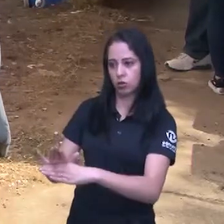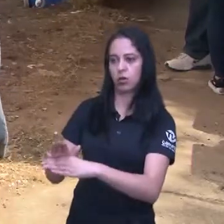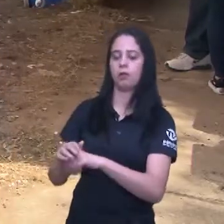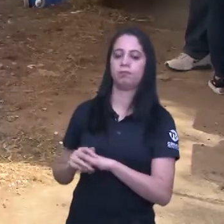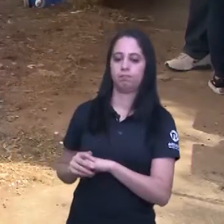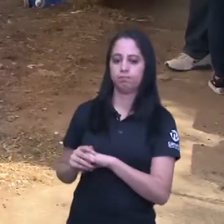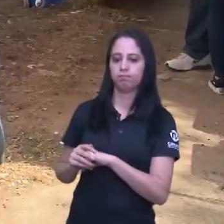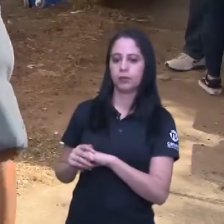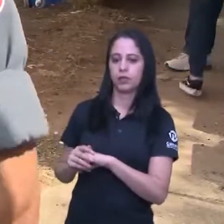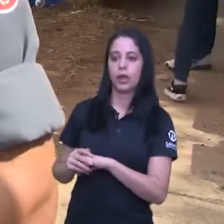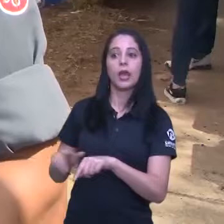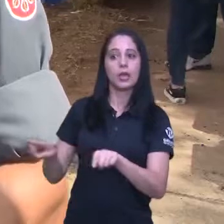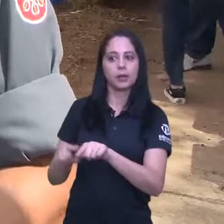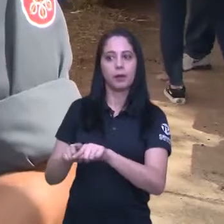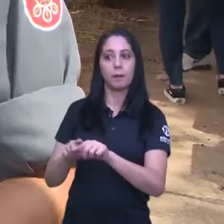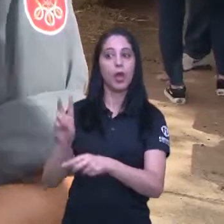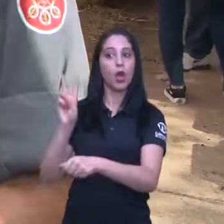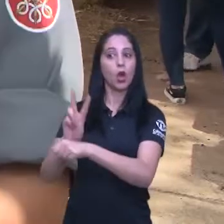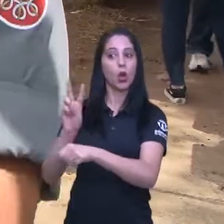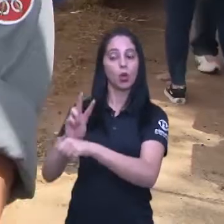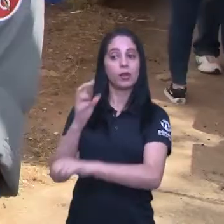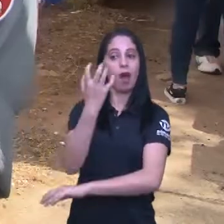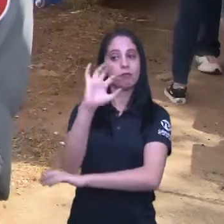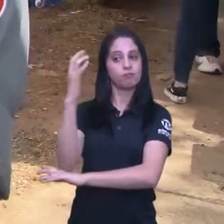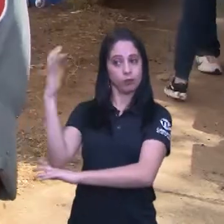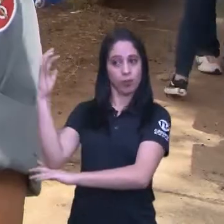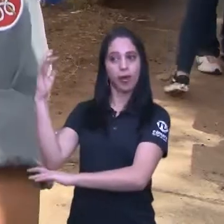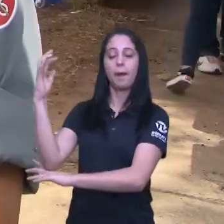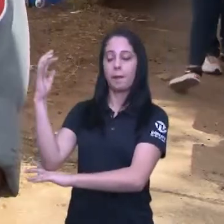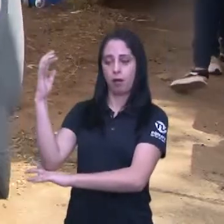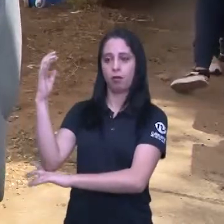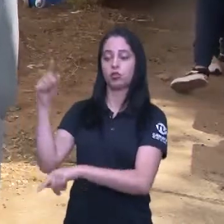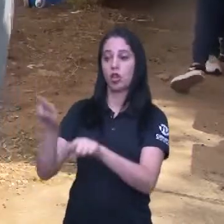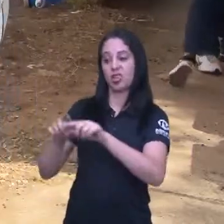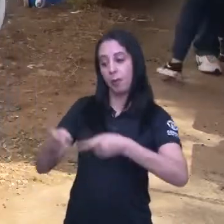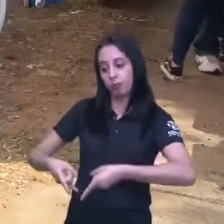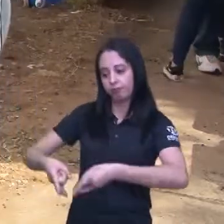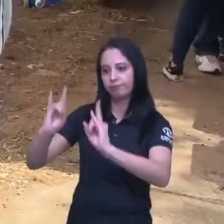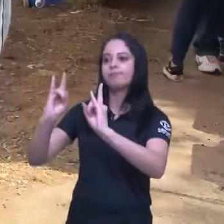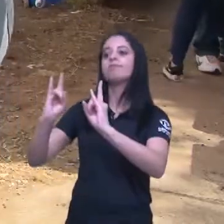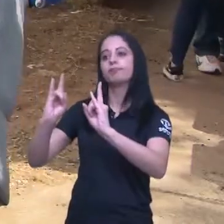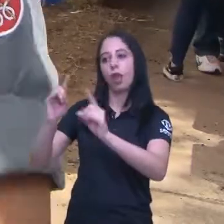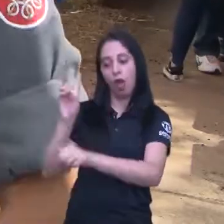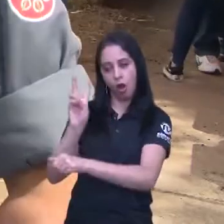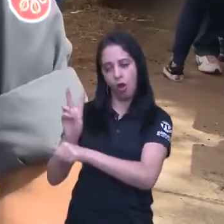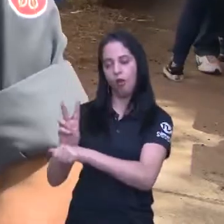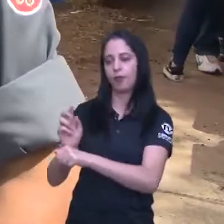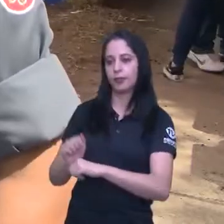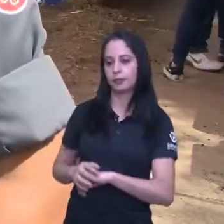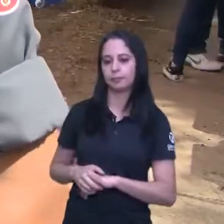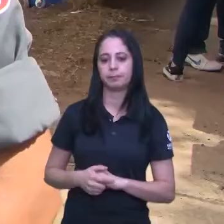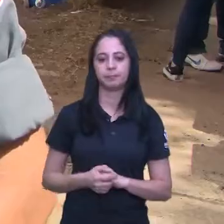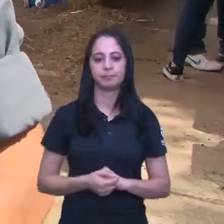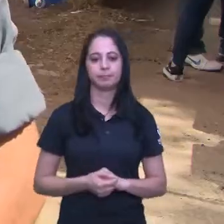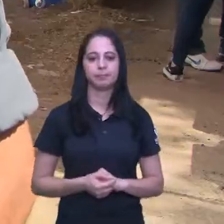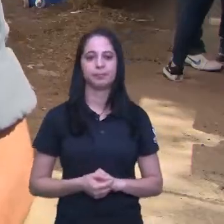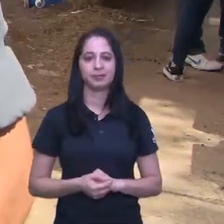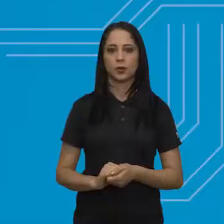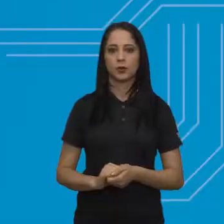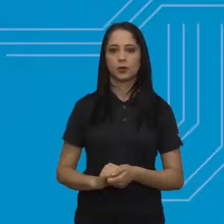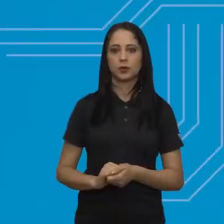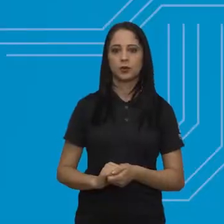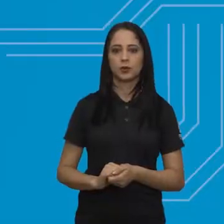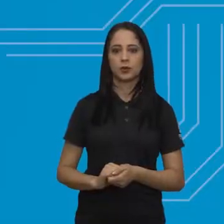as vidas preservar as vidas né e de preservar também o meio ambiente e o patrimônio do daquele local envolvido ali na